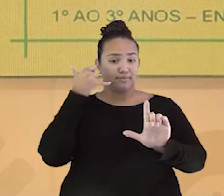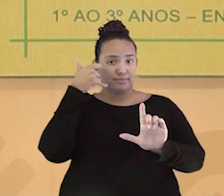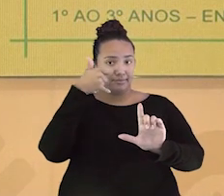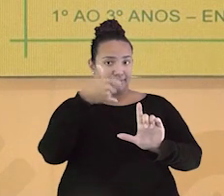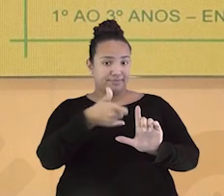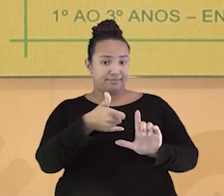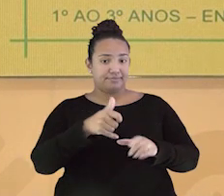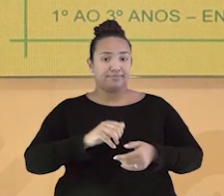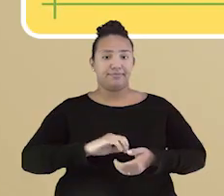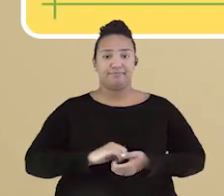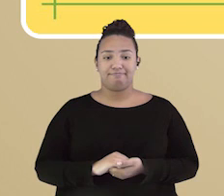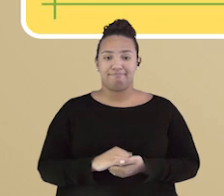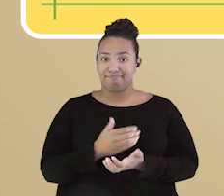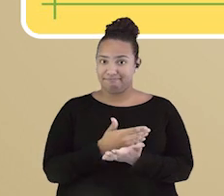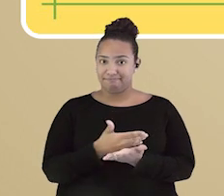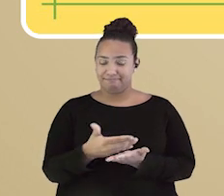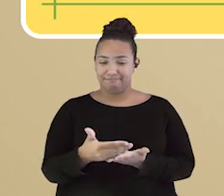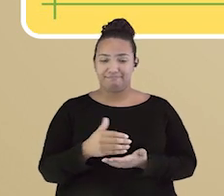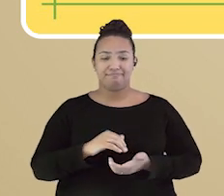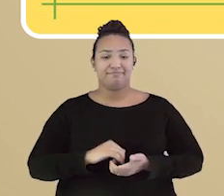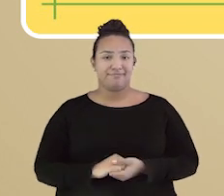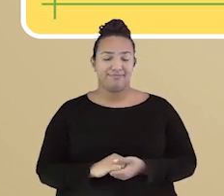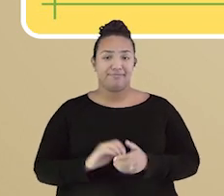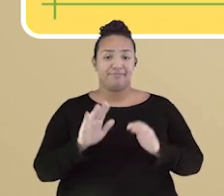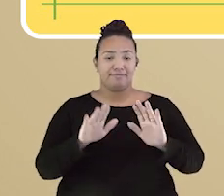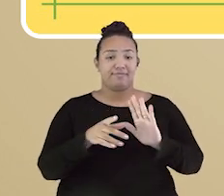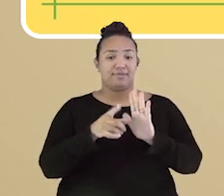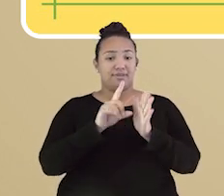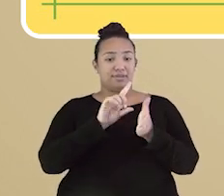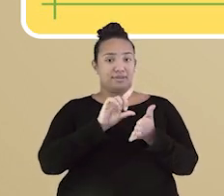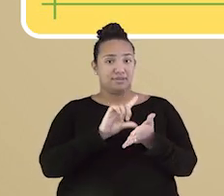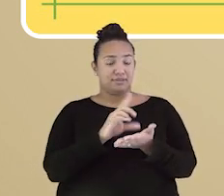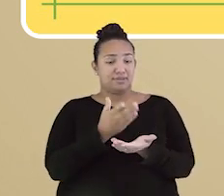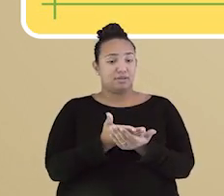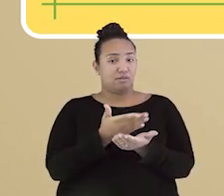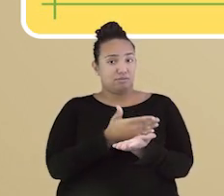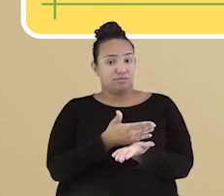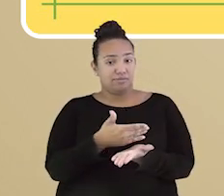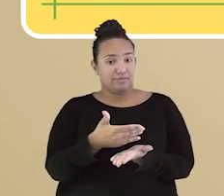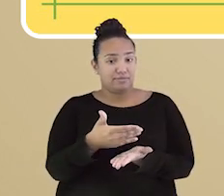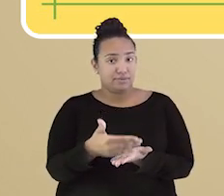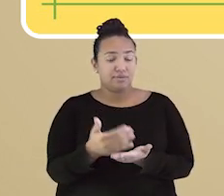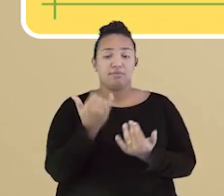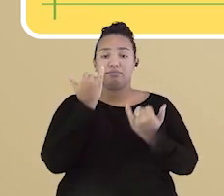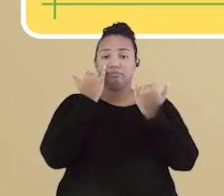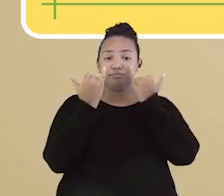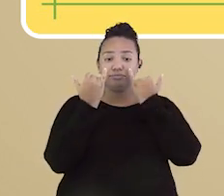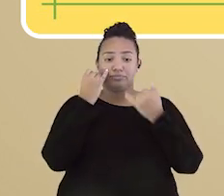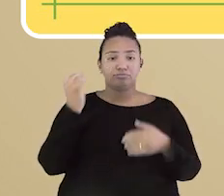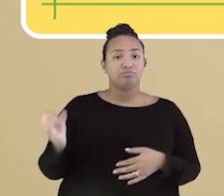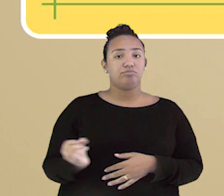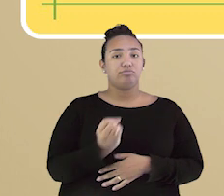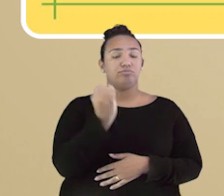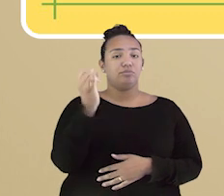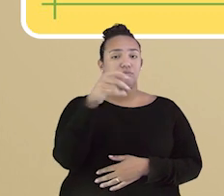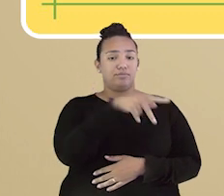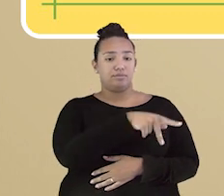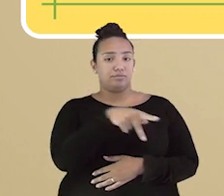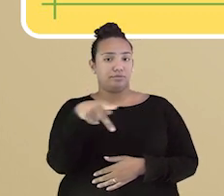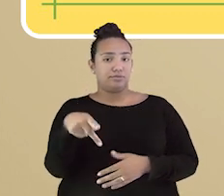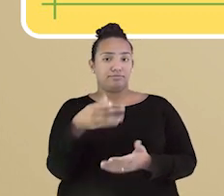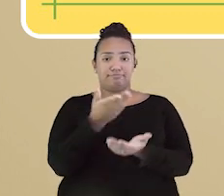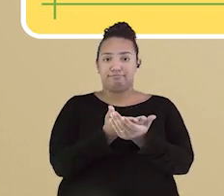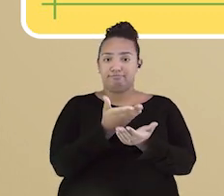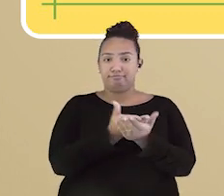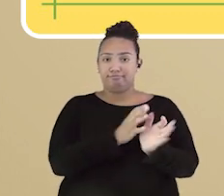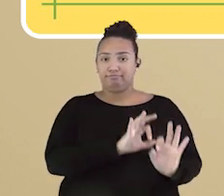bom? Vamos começar? Mas antes de começarmos com a aula, eu preciso passar algumas informações para os professores e as professoras